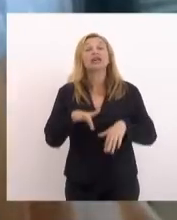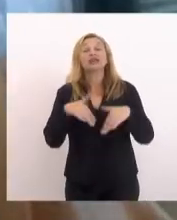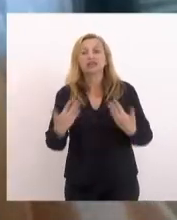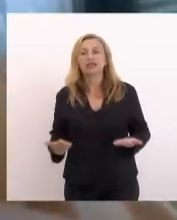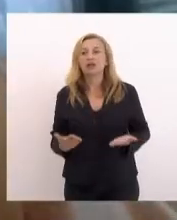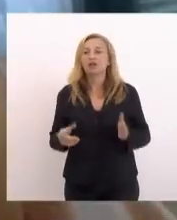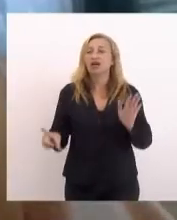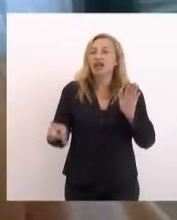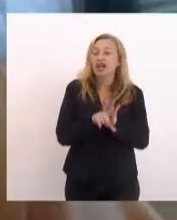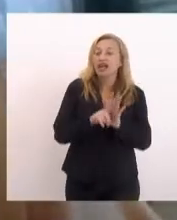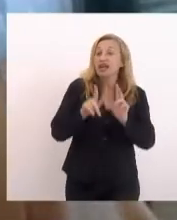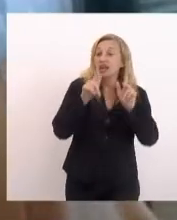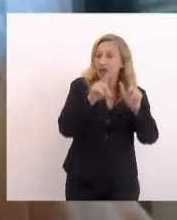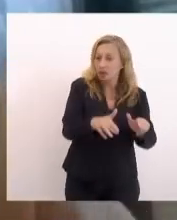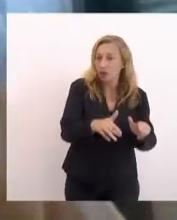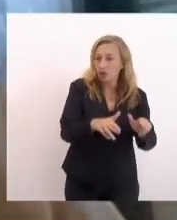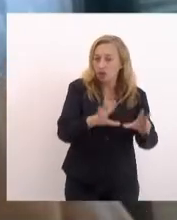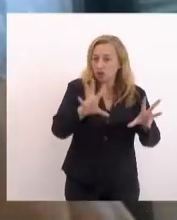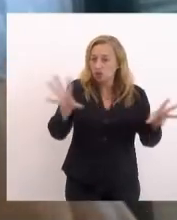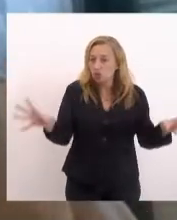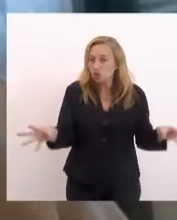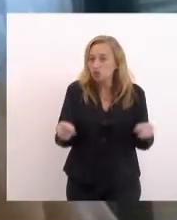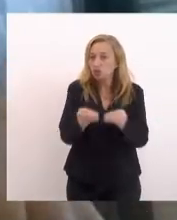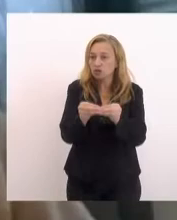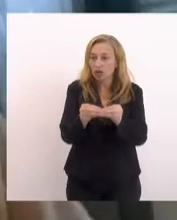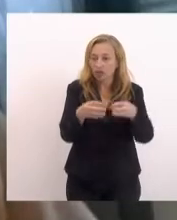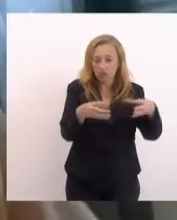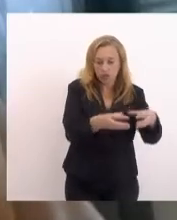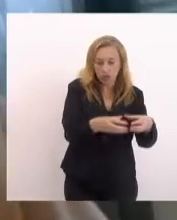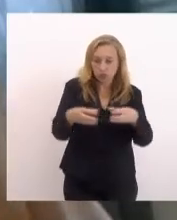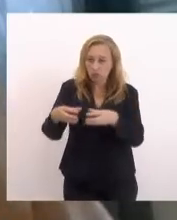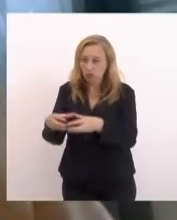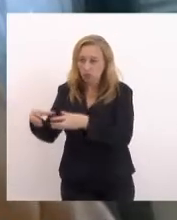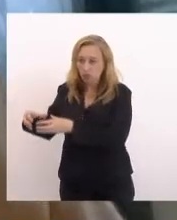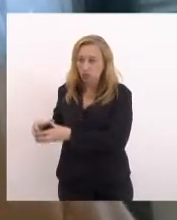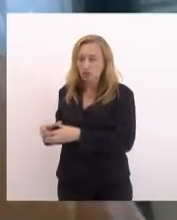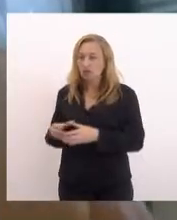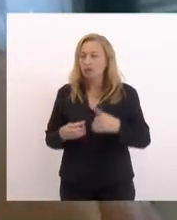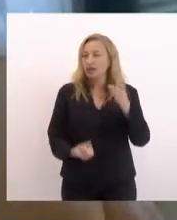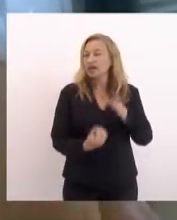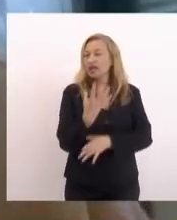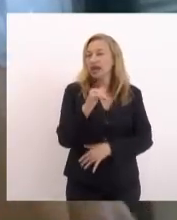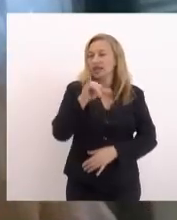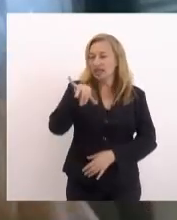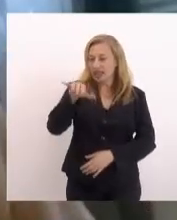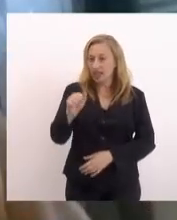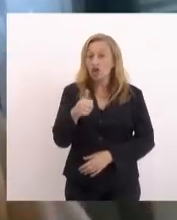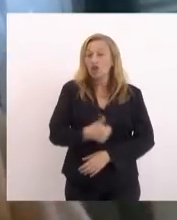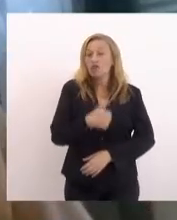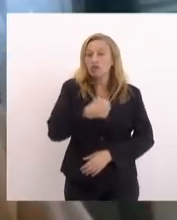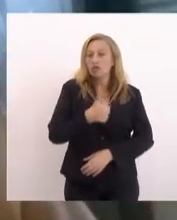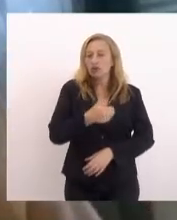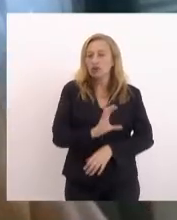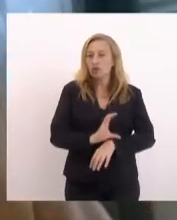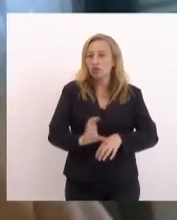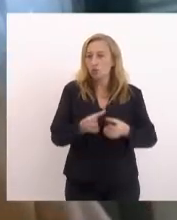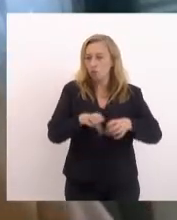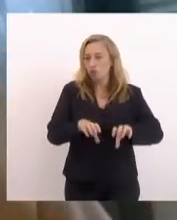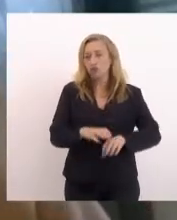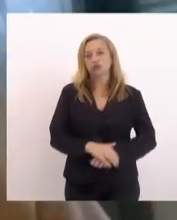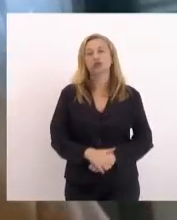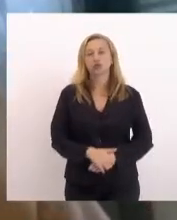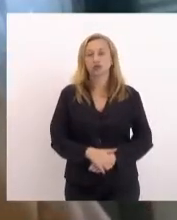que nós fundimos os três órgãos para criar o INEA, nós já fizemos o primeiro concurso para o INEA